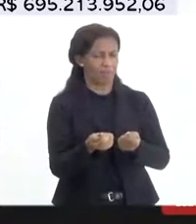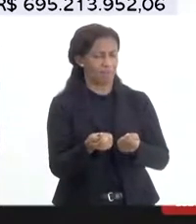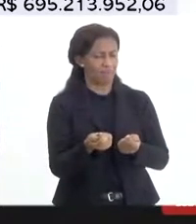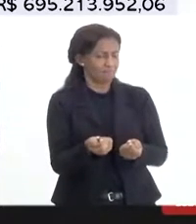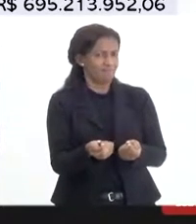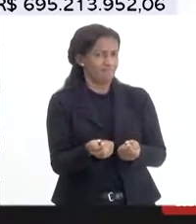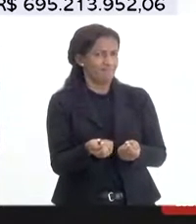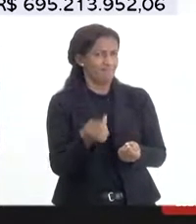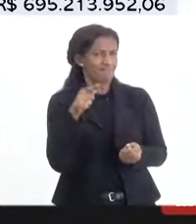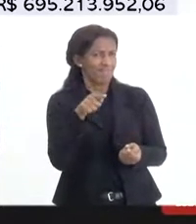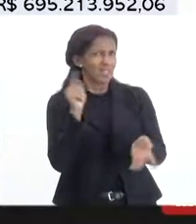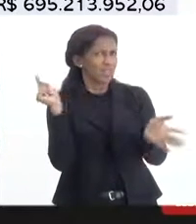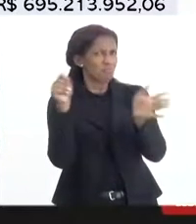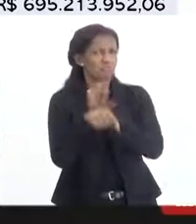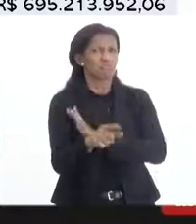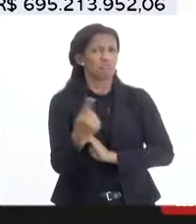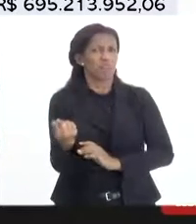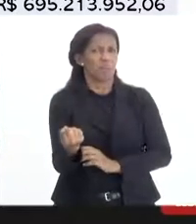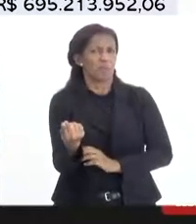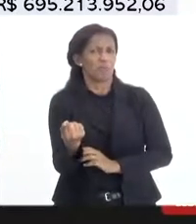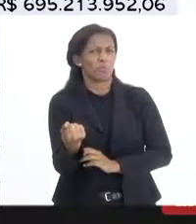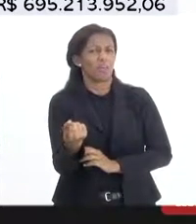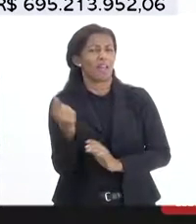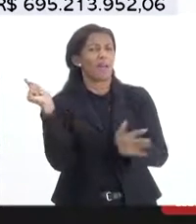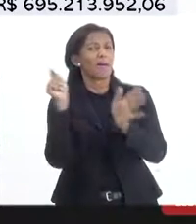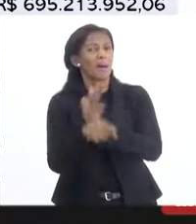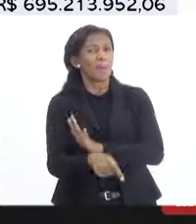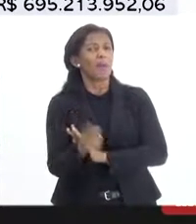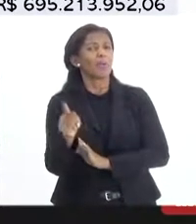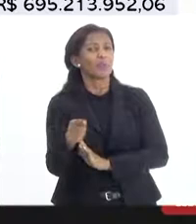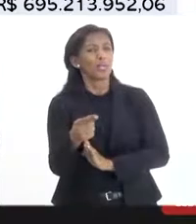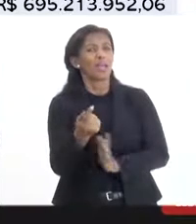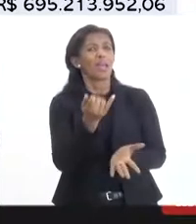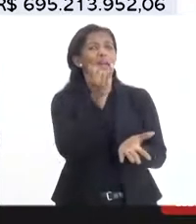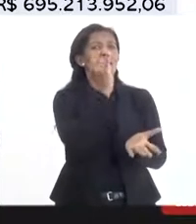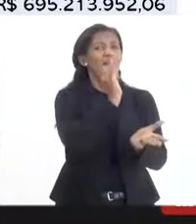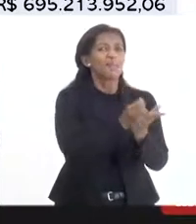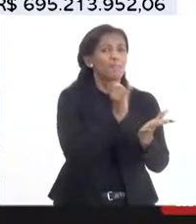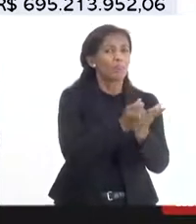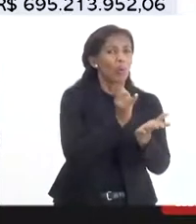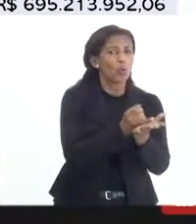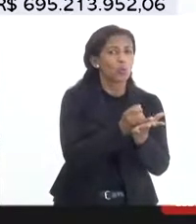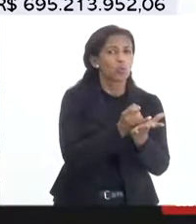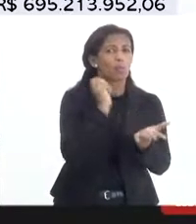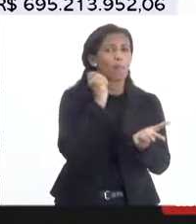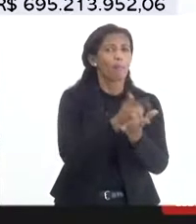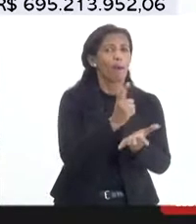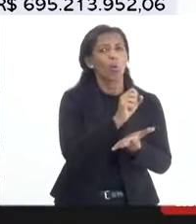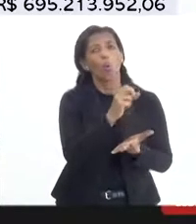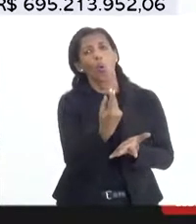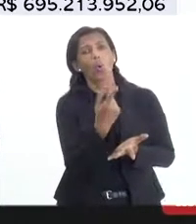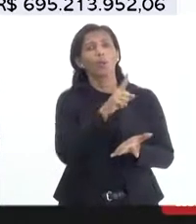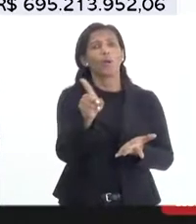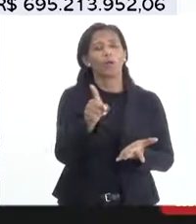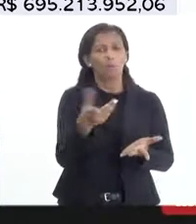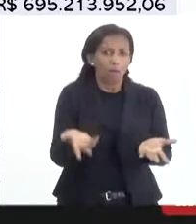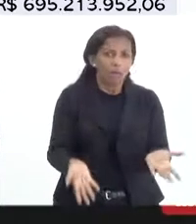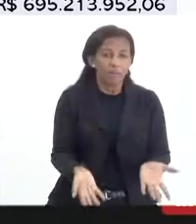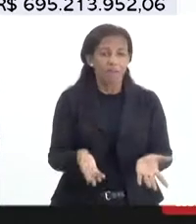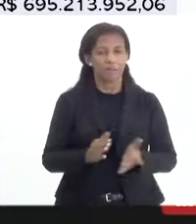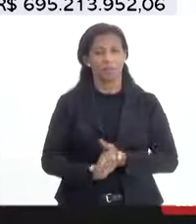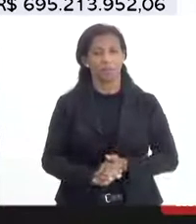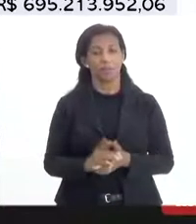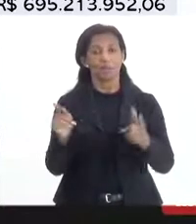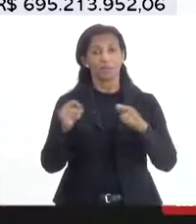se foi ou não submetido à tributação e qual o valor devido para o Estado. Eu queria, assim, trazer mais um último assunto, tá? Sobre